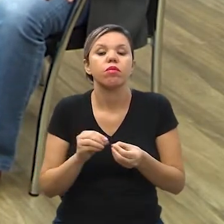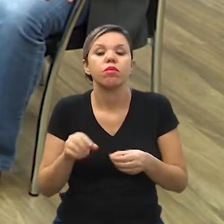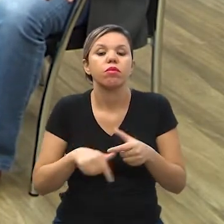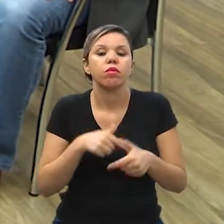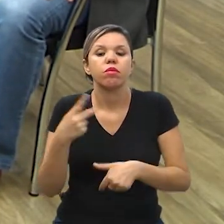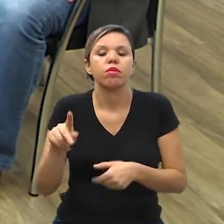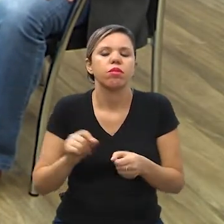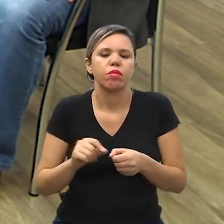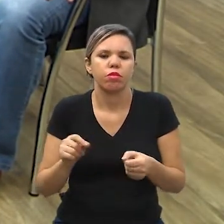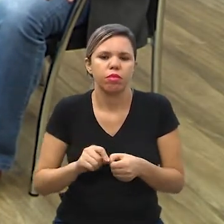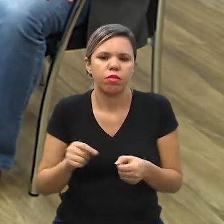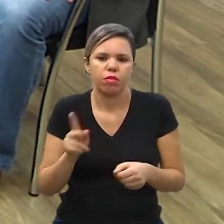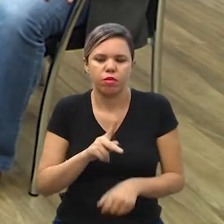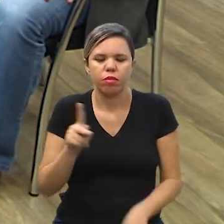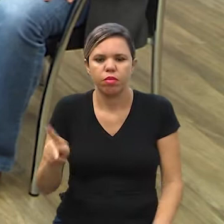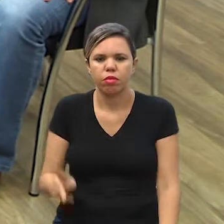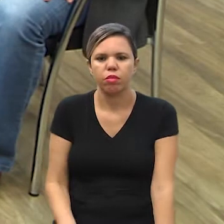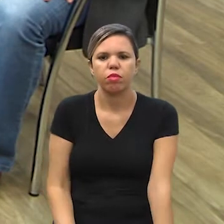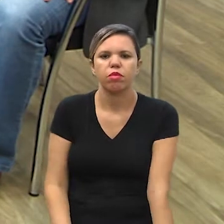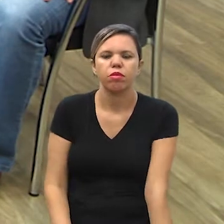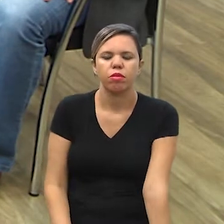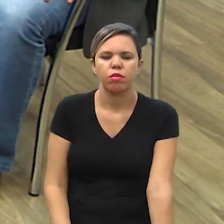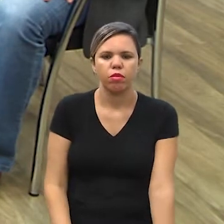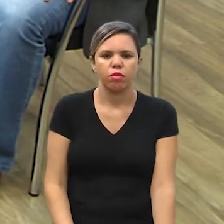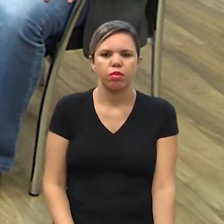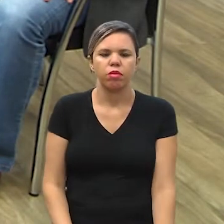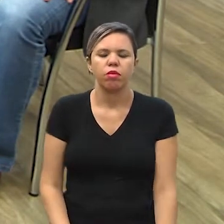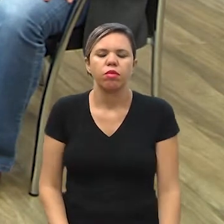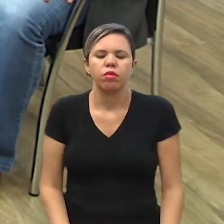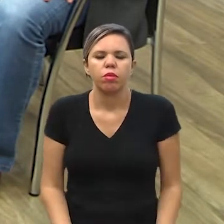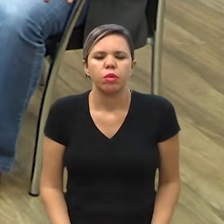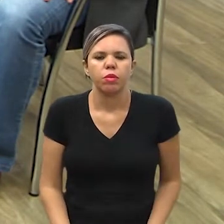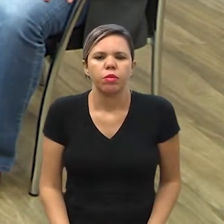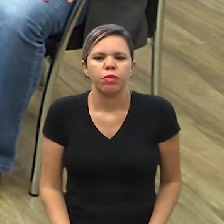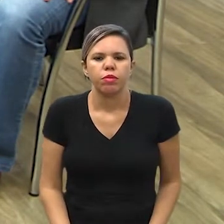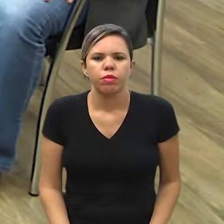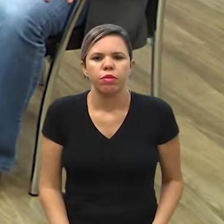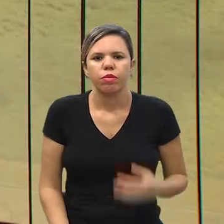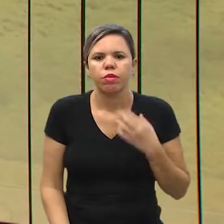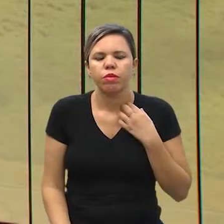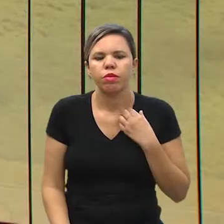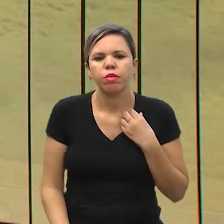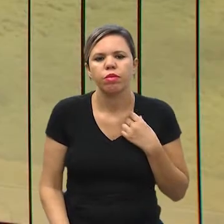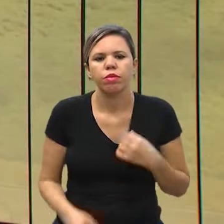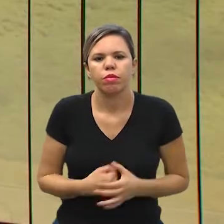mas como é que ele trabalha você tem como professor o aluguel em